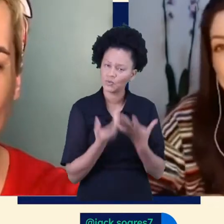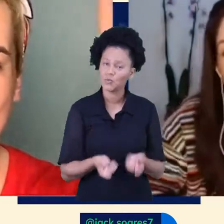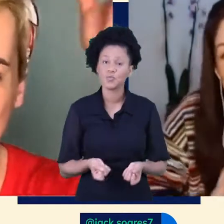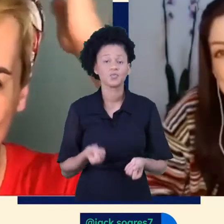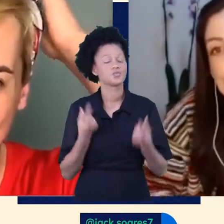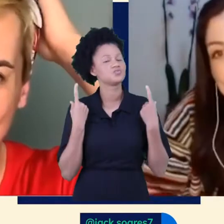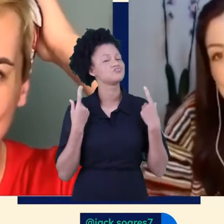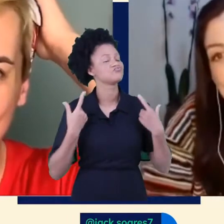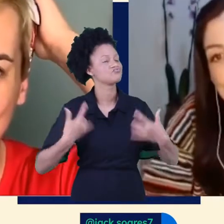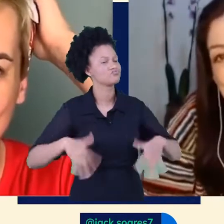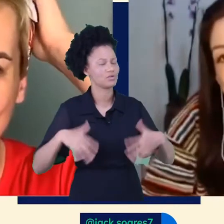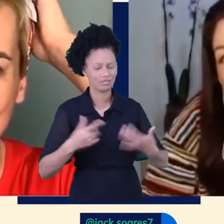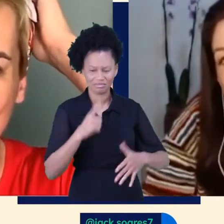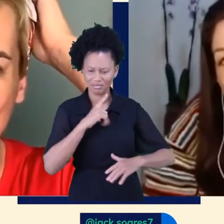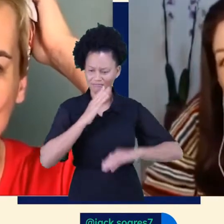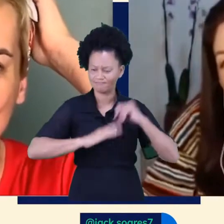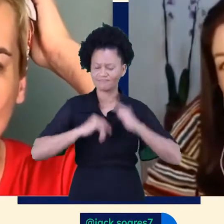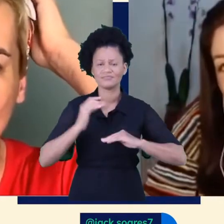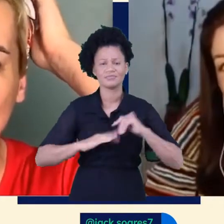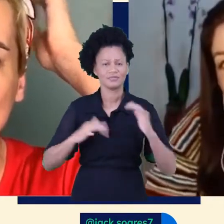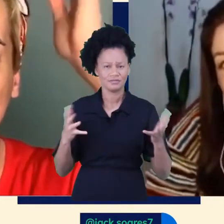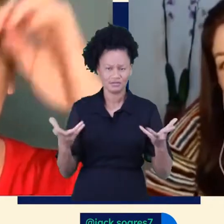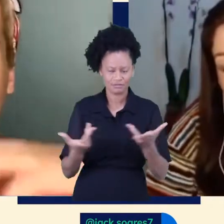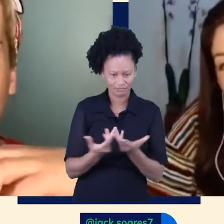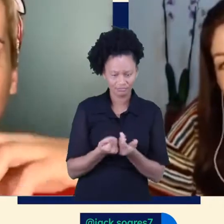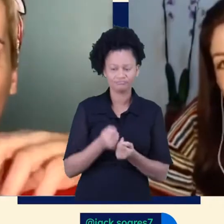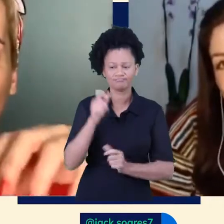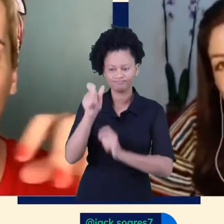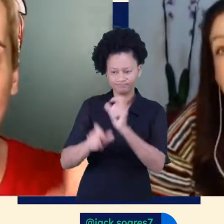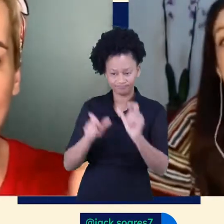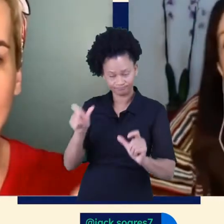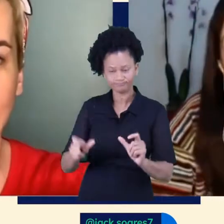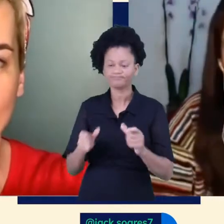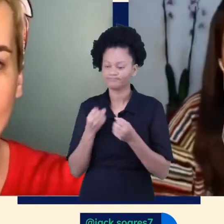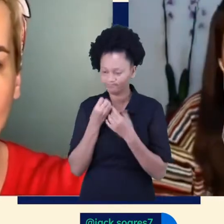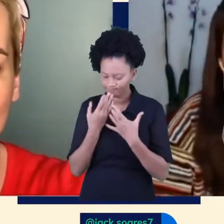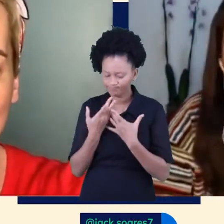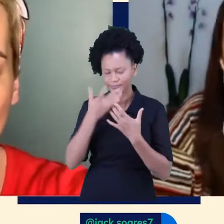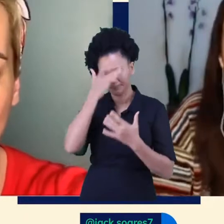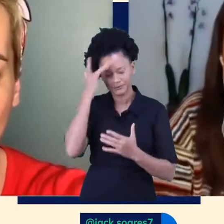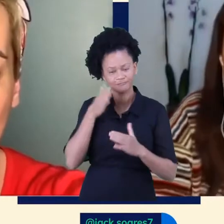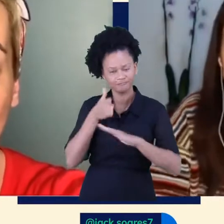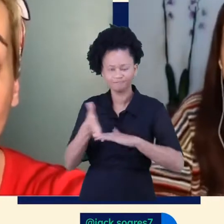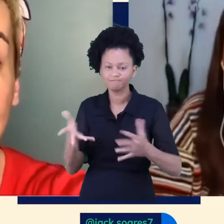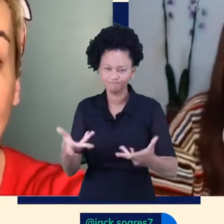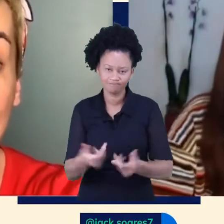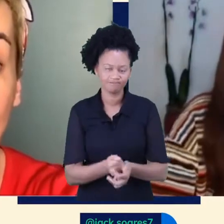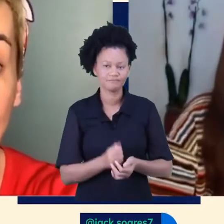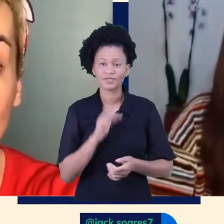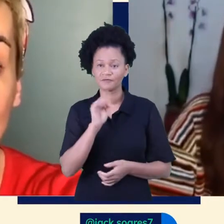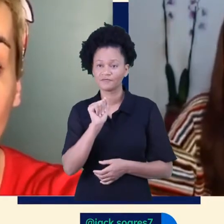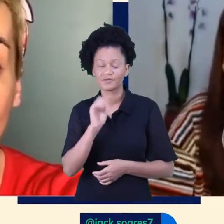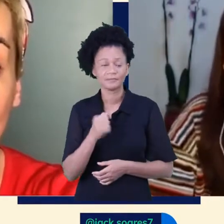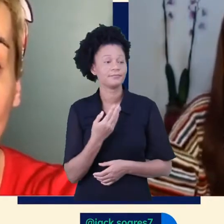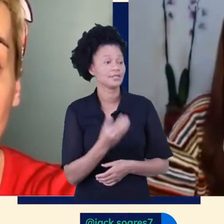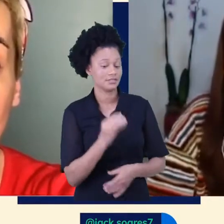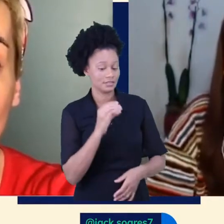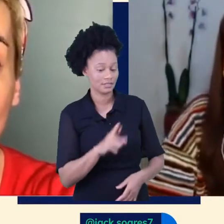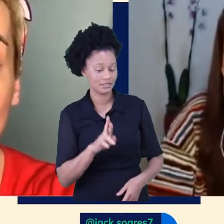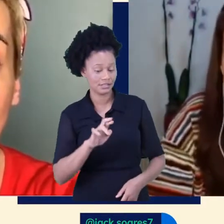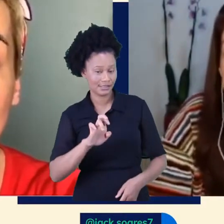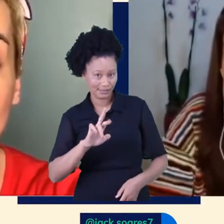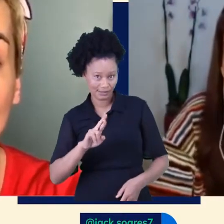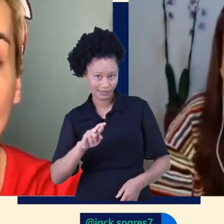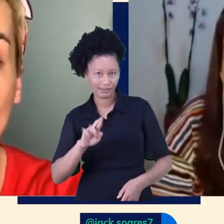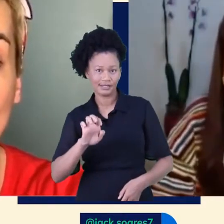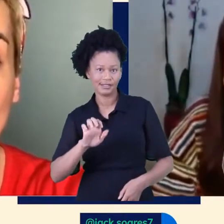serviços que têm um atendimento maravilhoso, viu, Fafá? Joga lá no Google CREA e o nome da sua cidade que você vai encontrar. Tem alguém dando a dica, CREAS, que a Mari